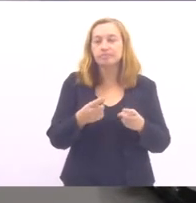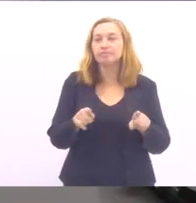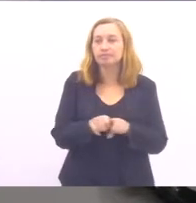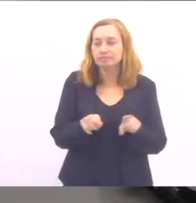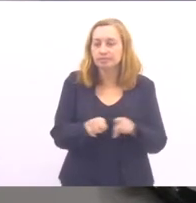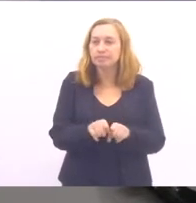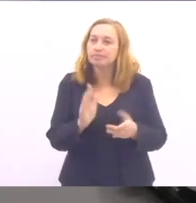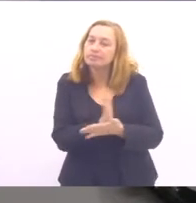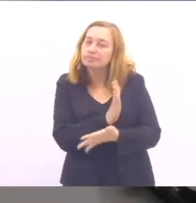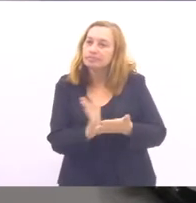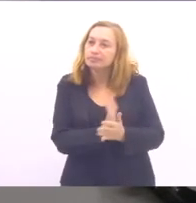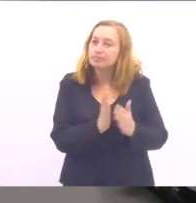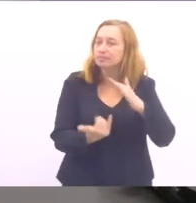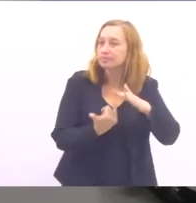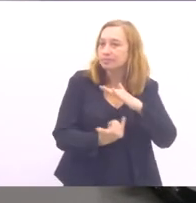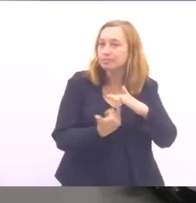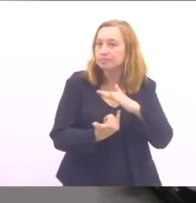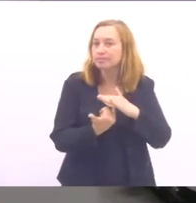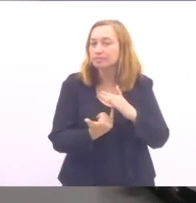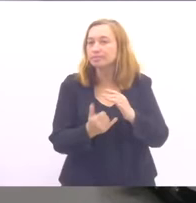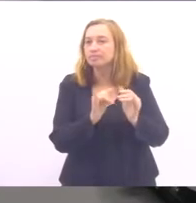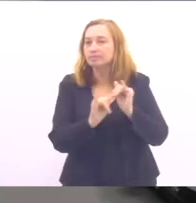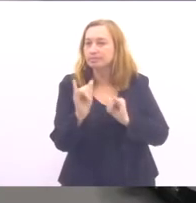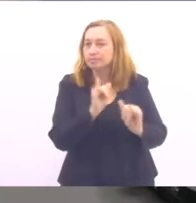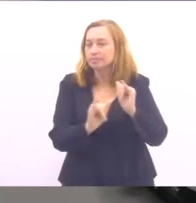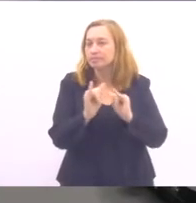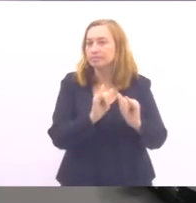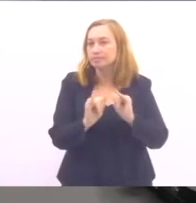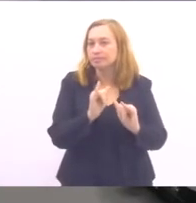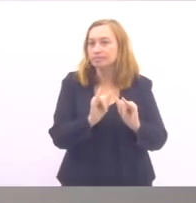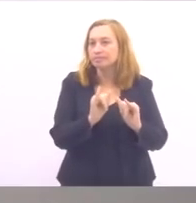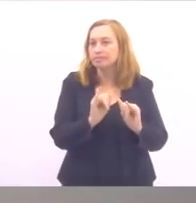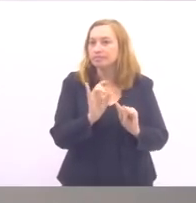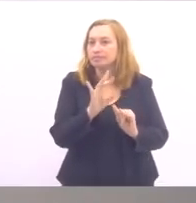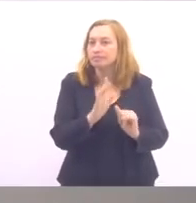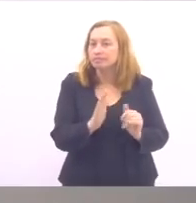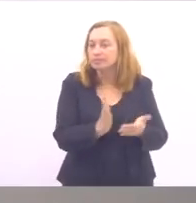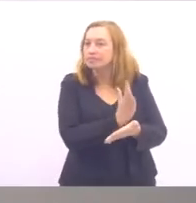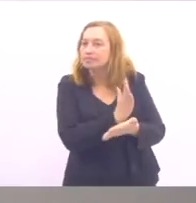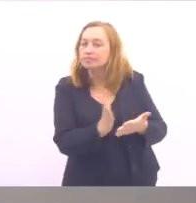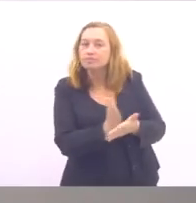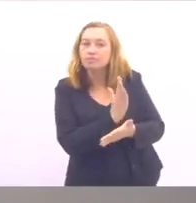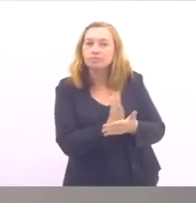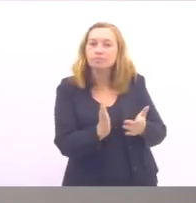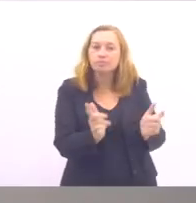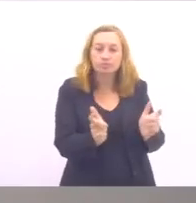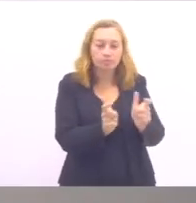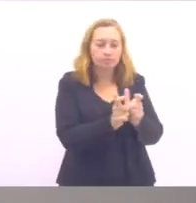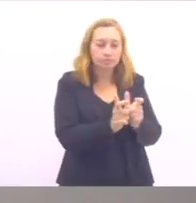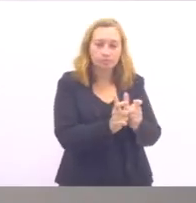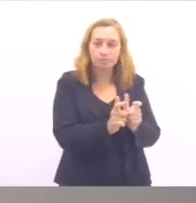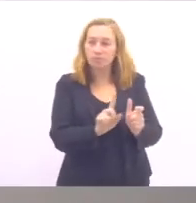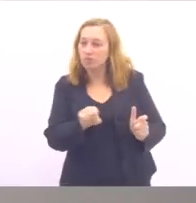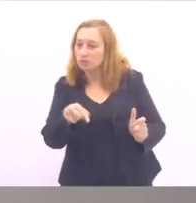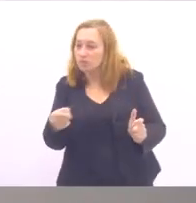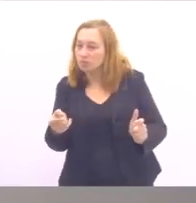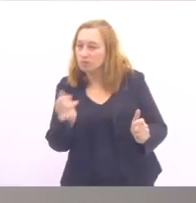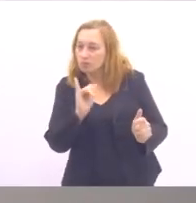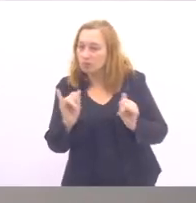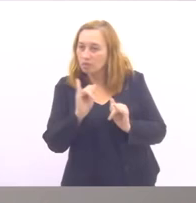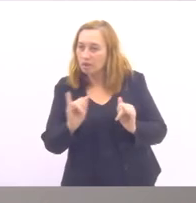que algumas cooperativas prestaram informações só de algumas informações e o resto ela preferiu não prestar